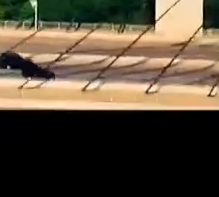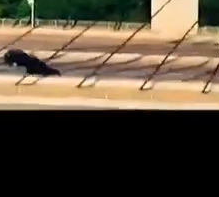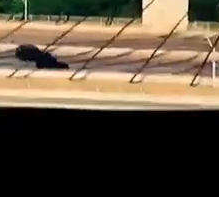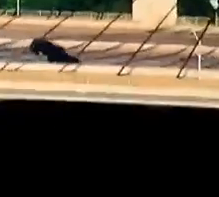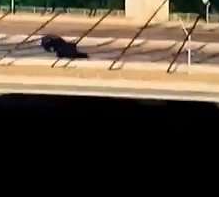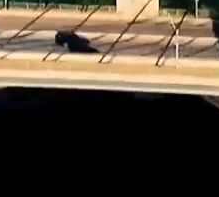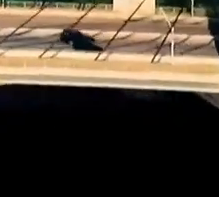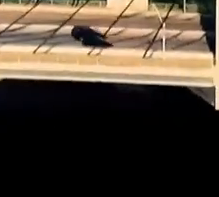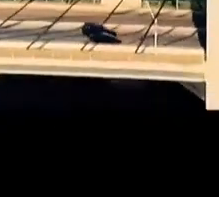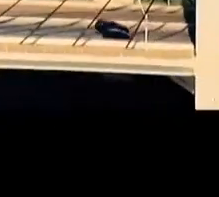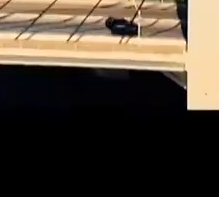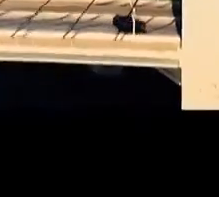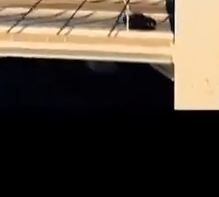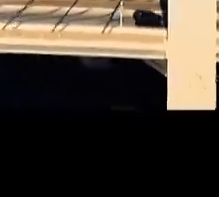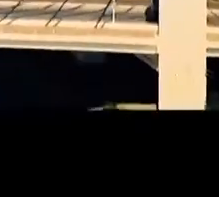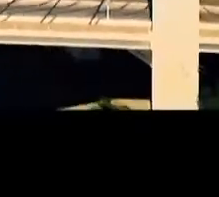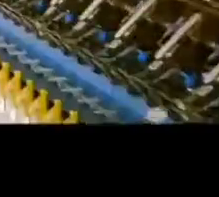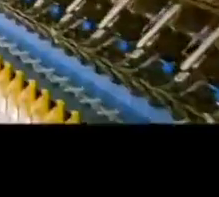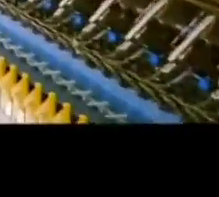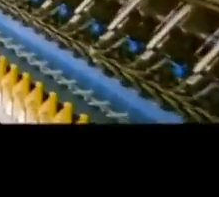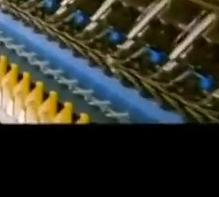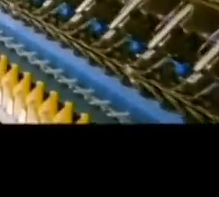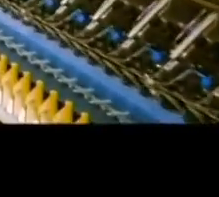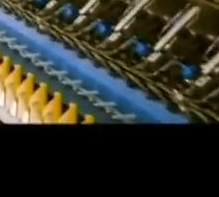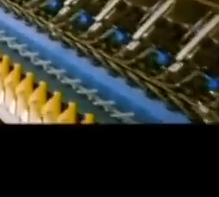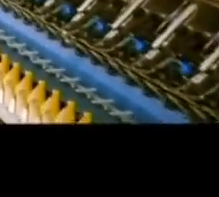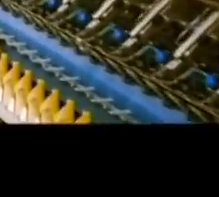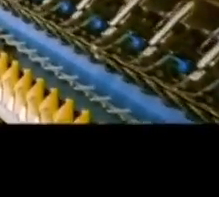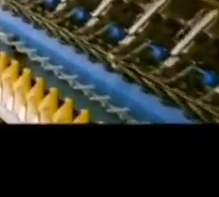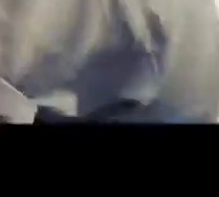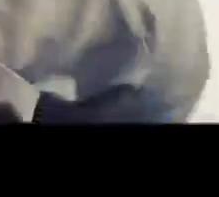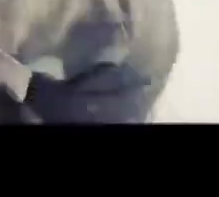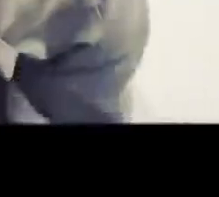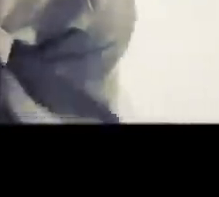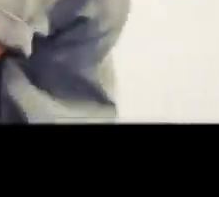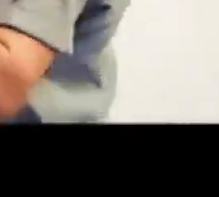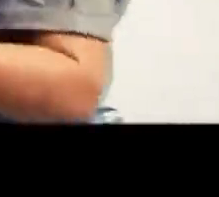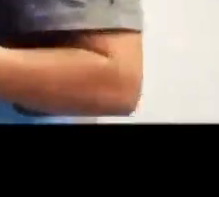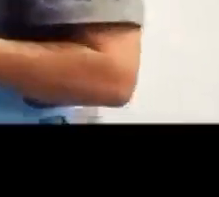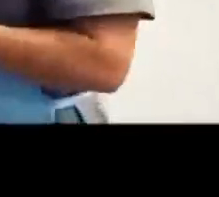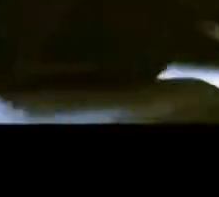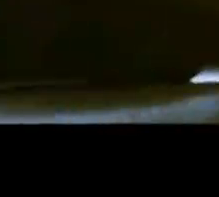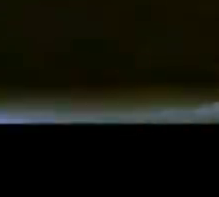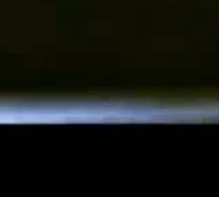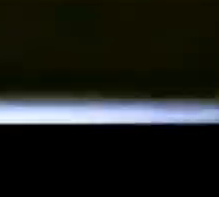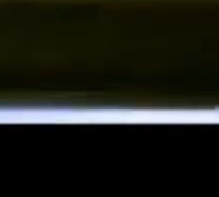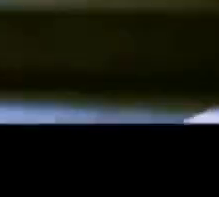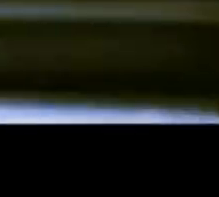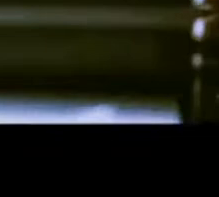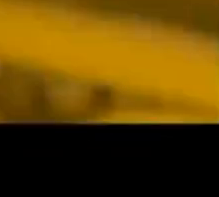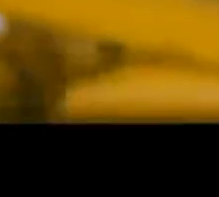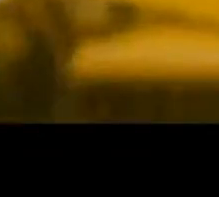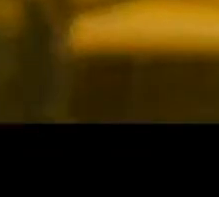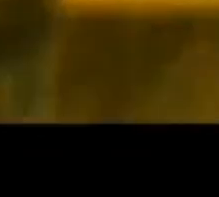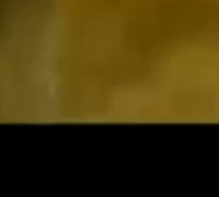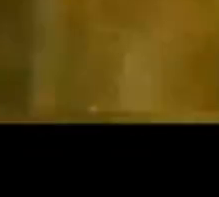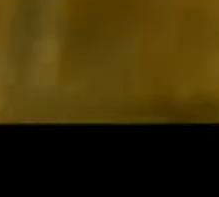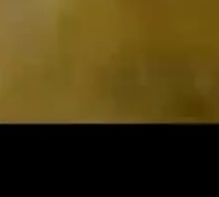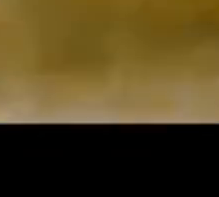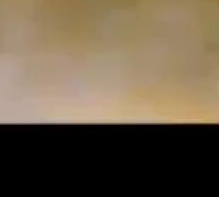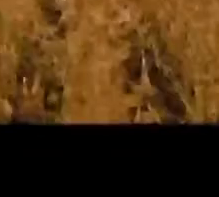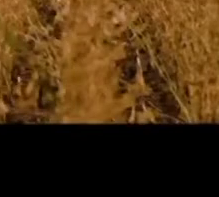e união. Teu progresso imortal como a fênix,